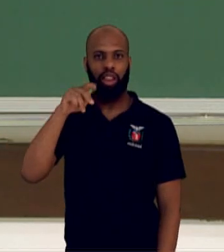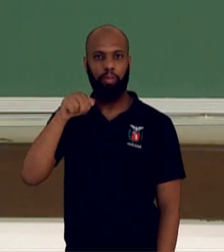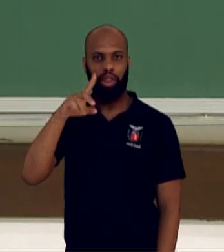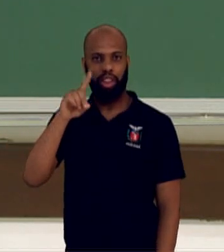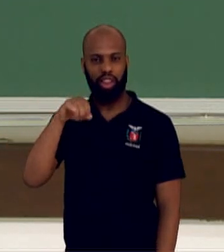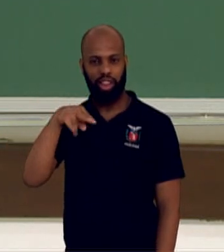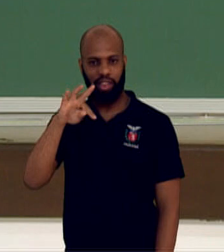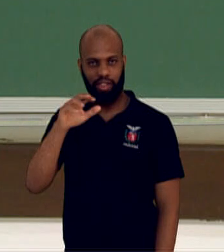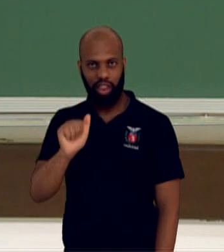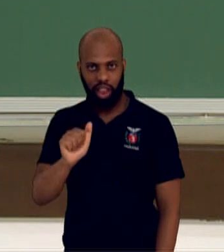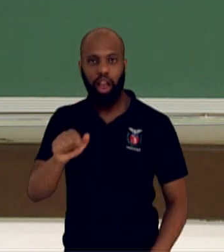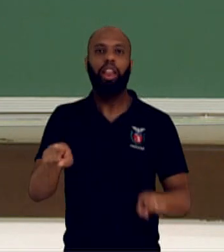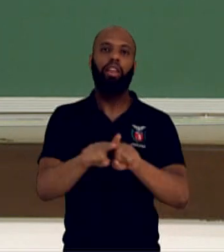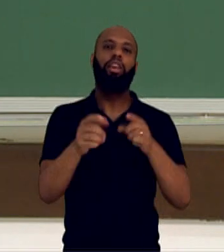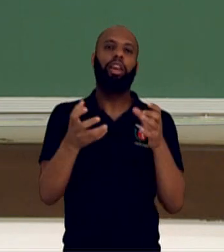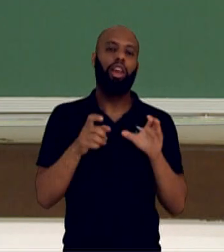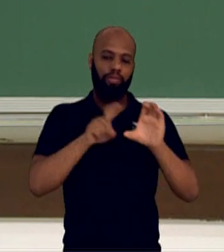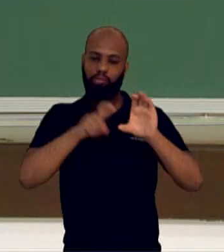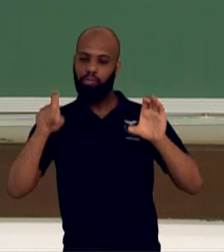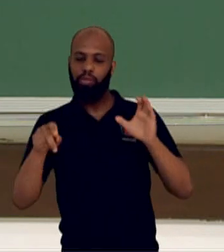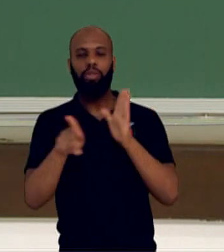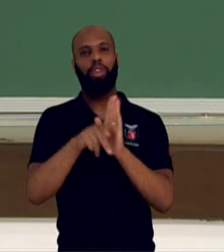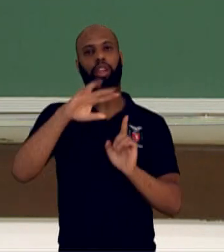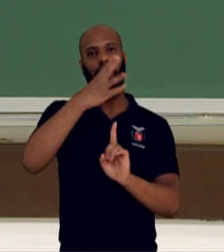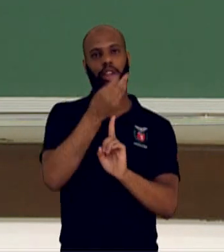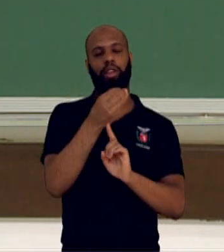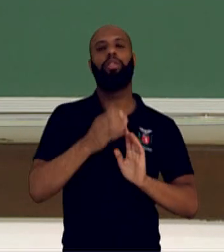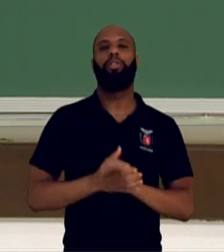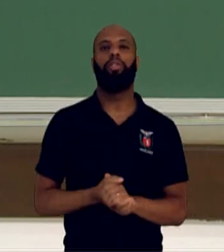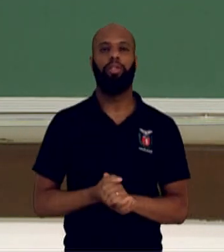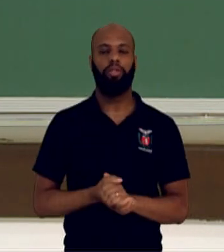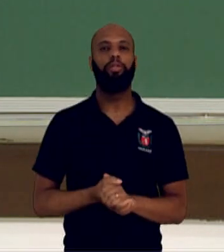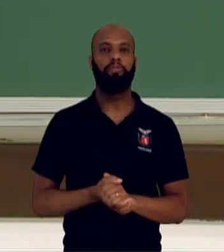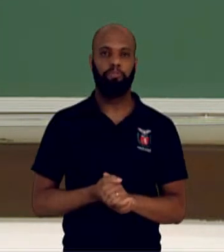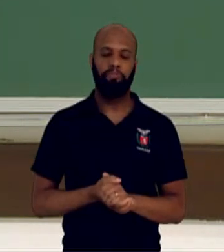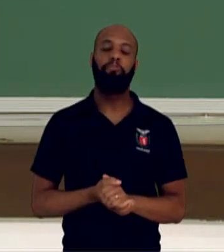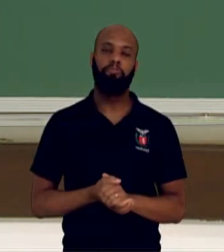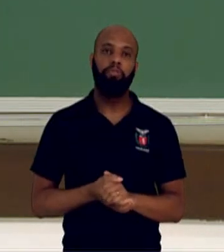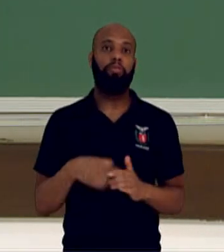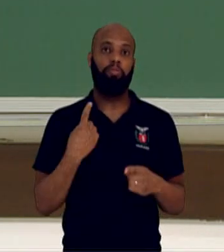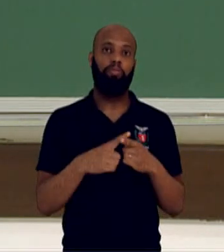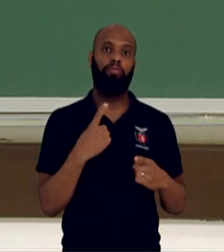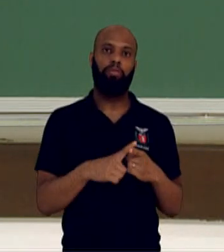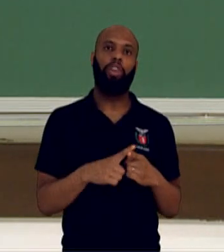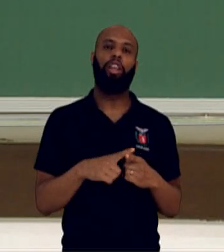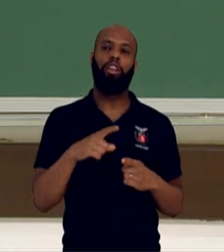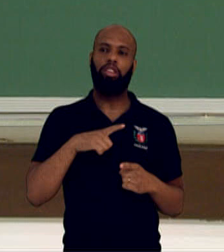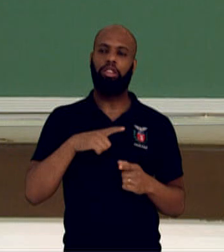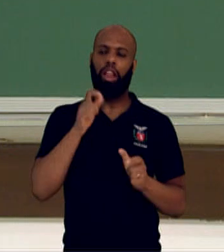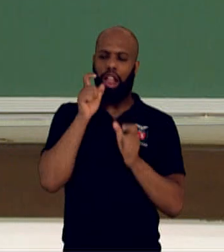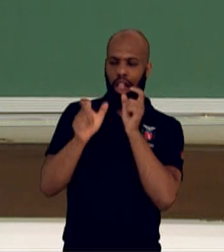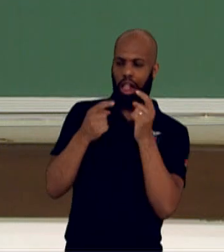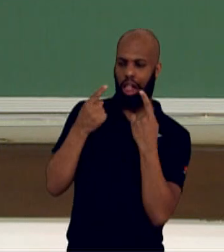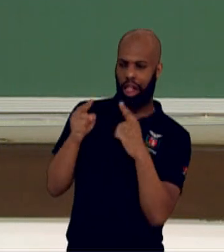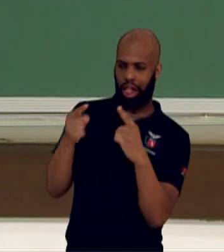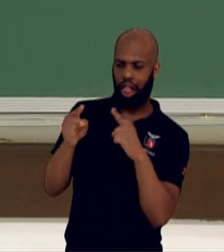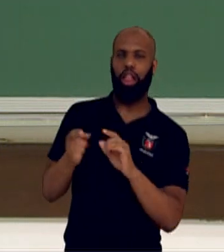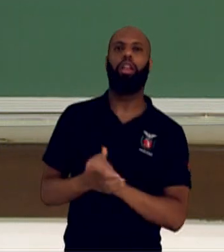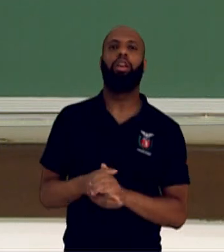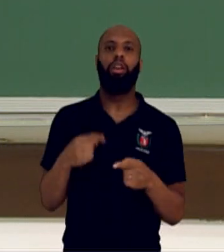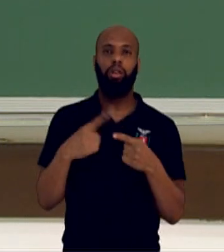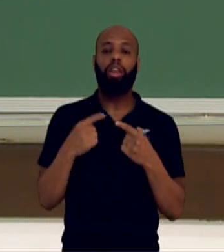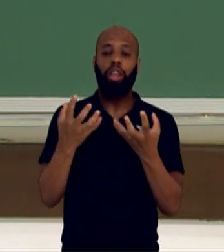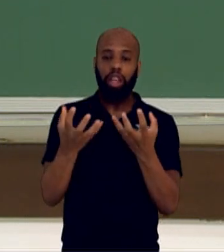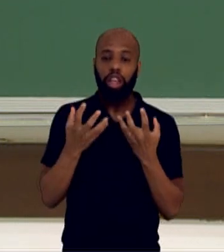repente, independência da arte. Certo? Que estavam sendo super criticados, né? Por trazer